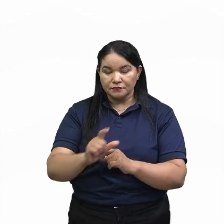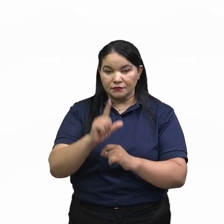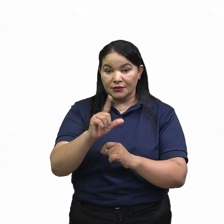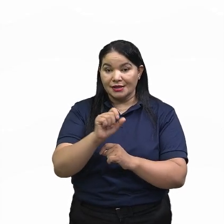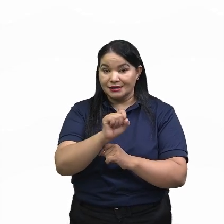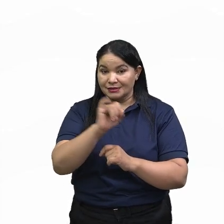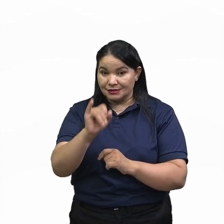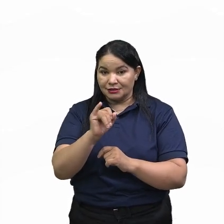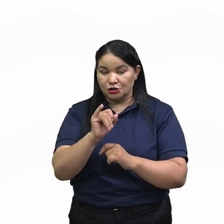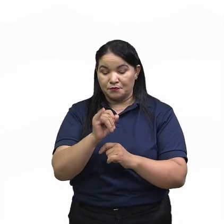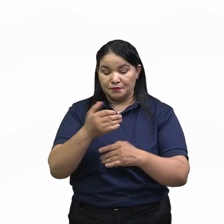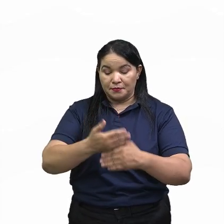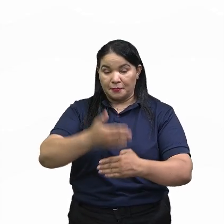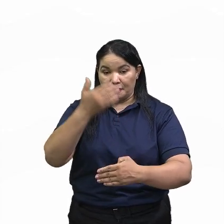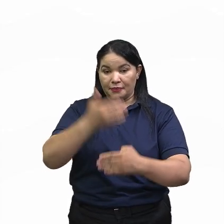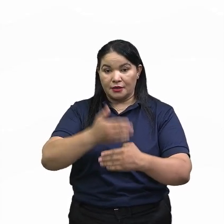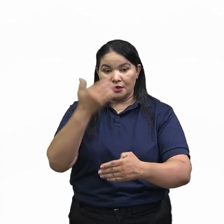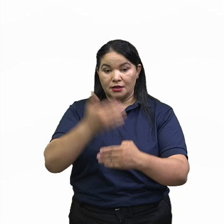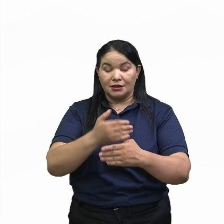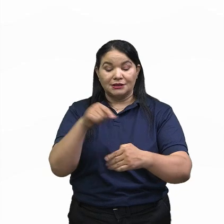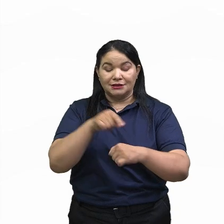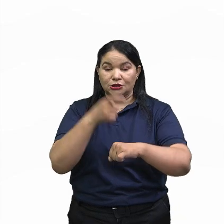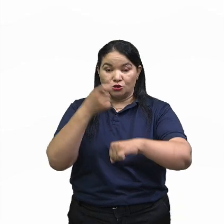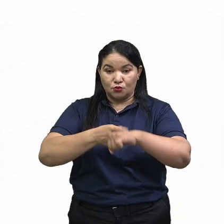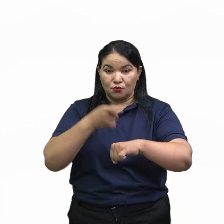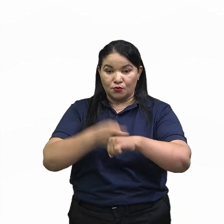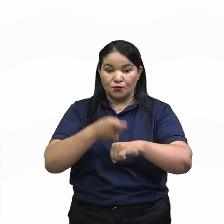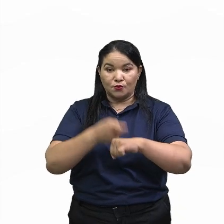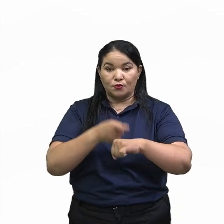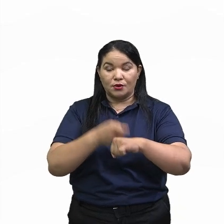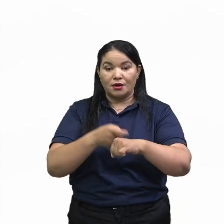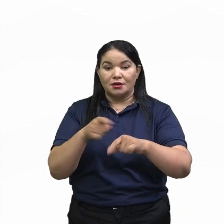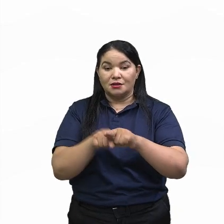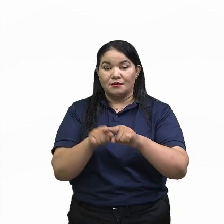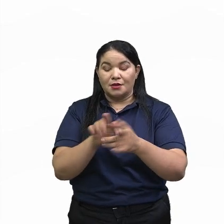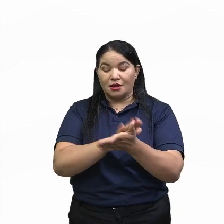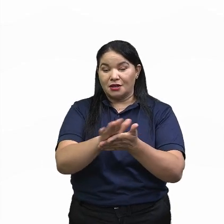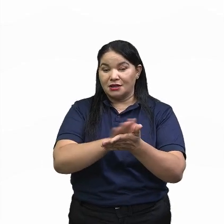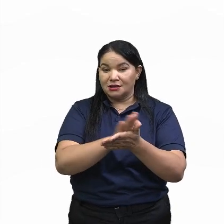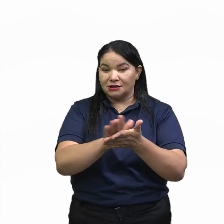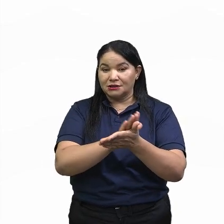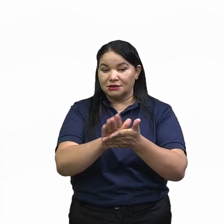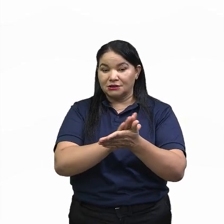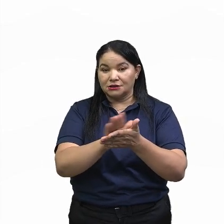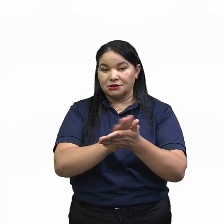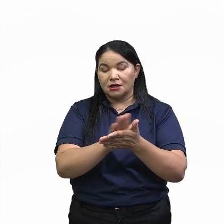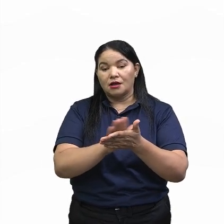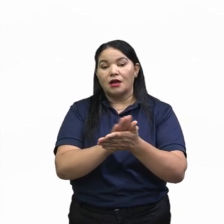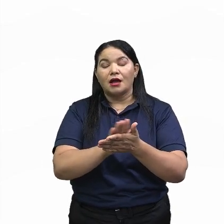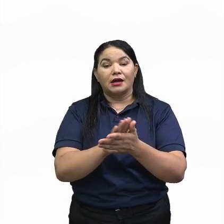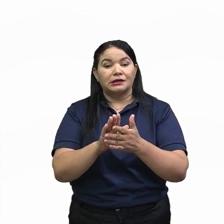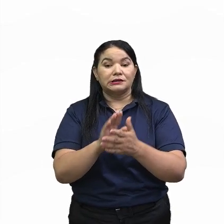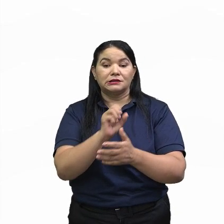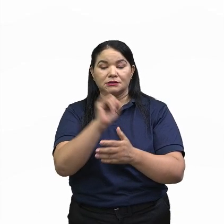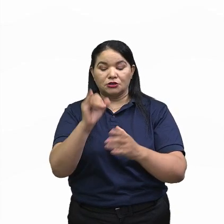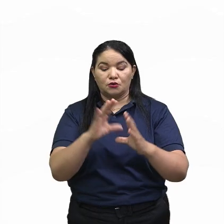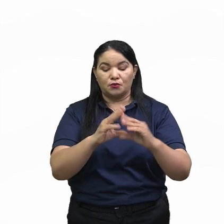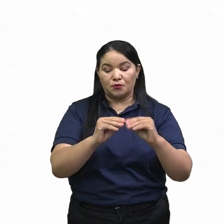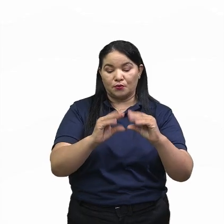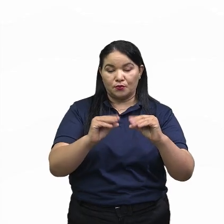a superfície refletora for rígida e lisa do que se ela for macia e